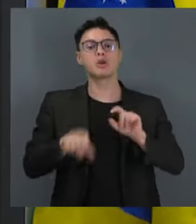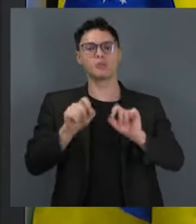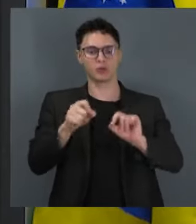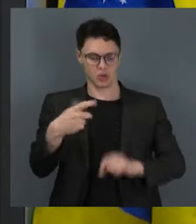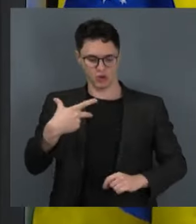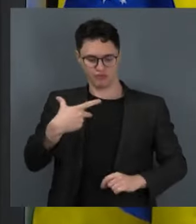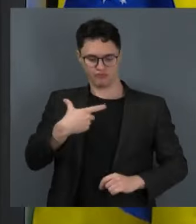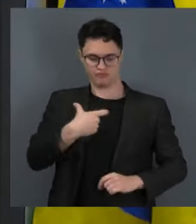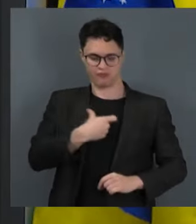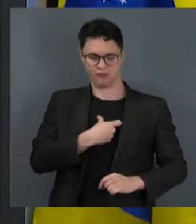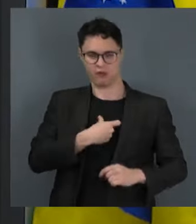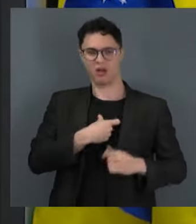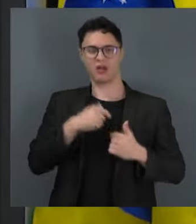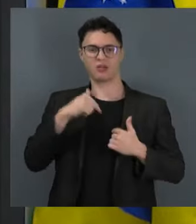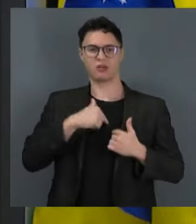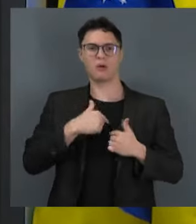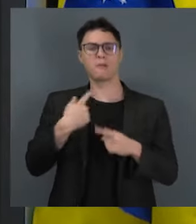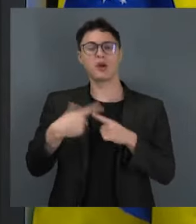à dor